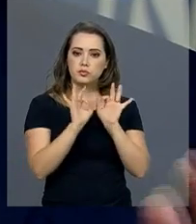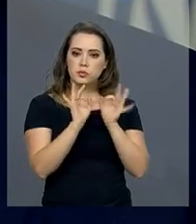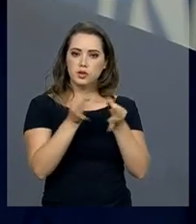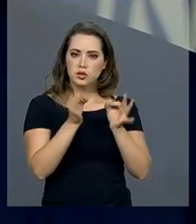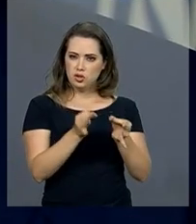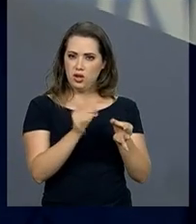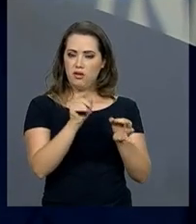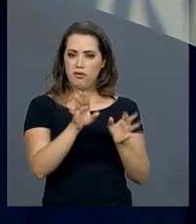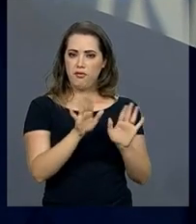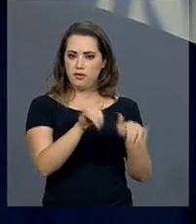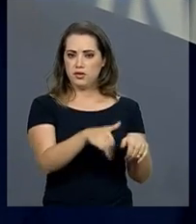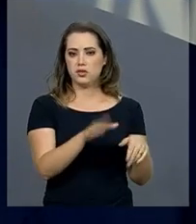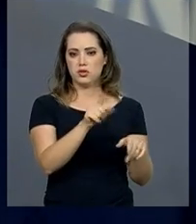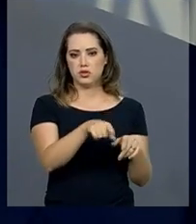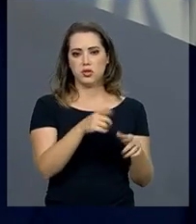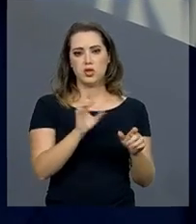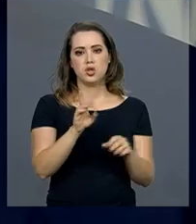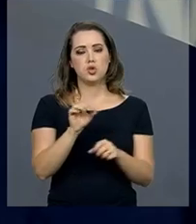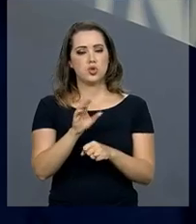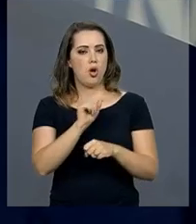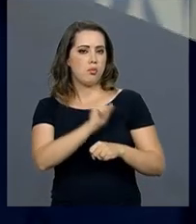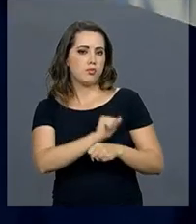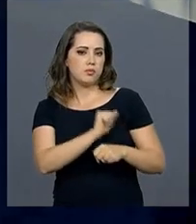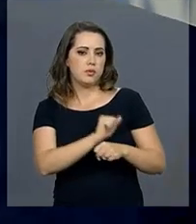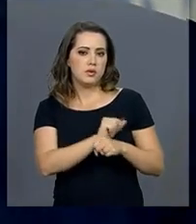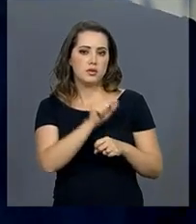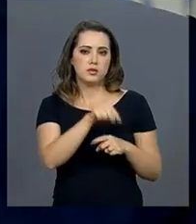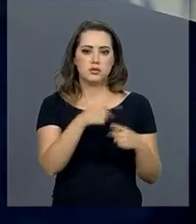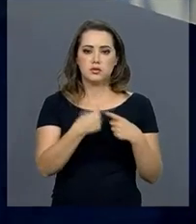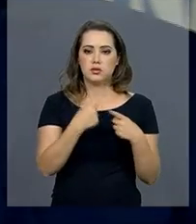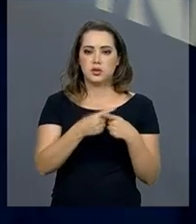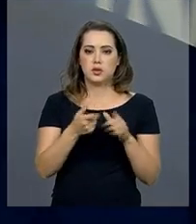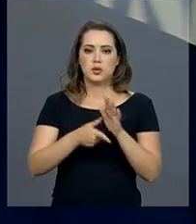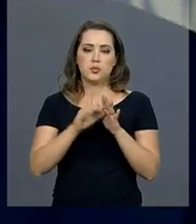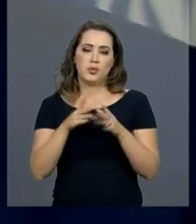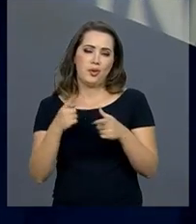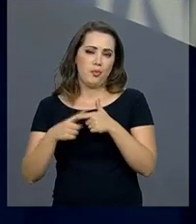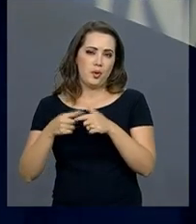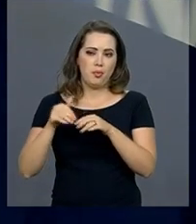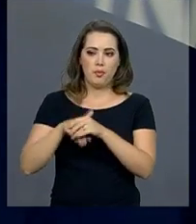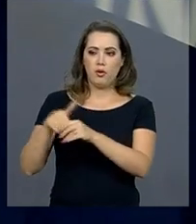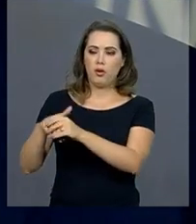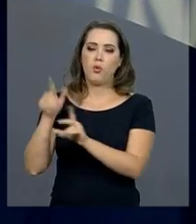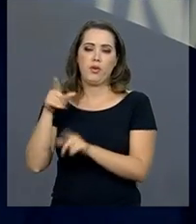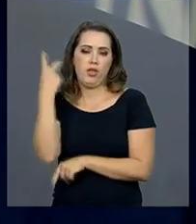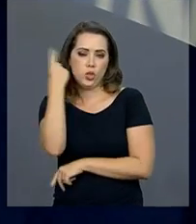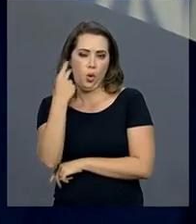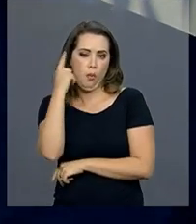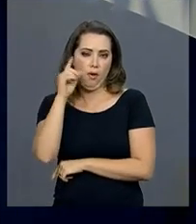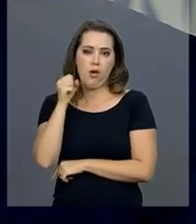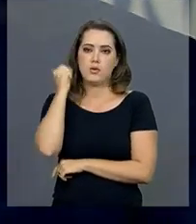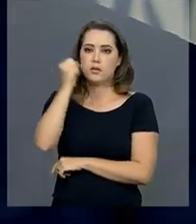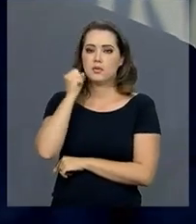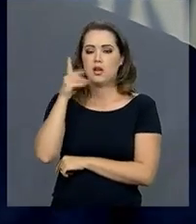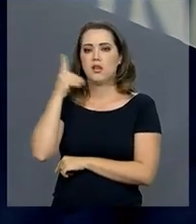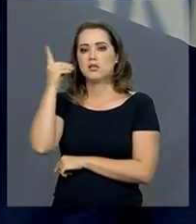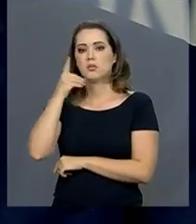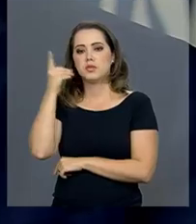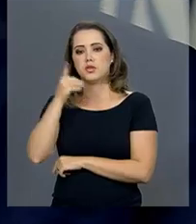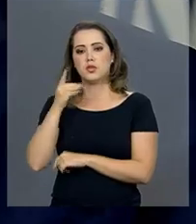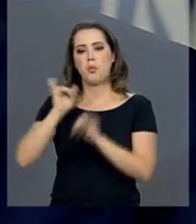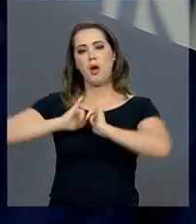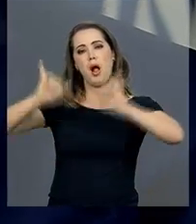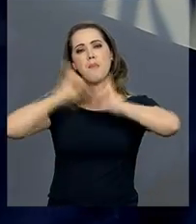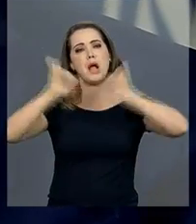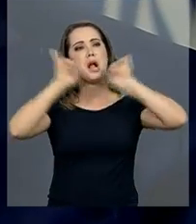convenhamos critérios eleitorais né é natural que deputados e senadores tivessem preocupados com a grande campanha que fez